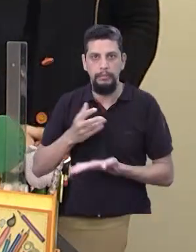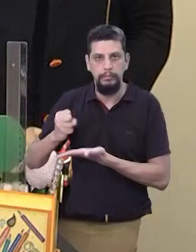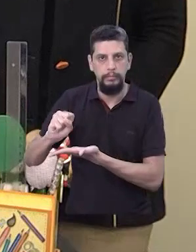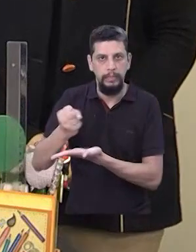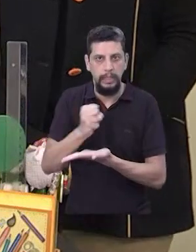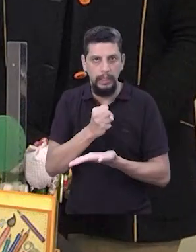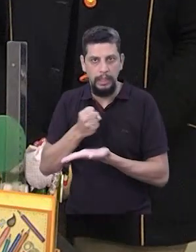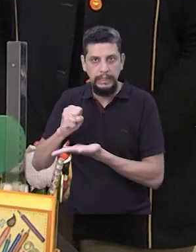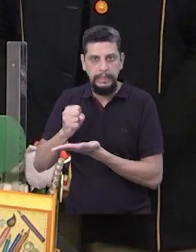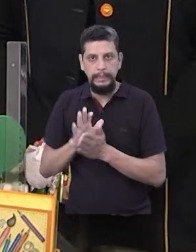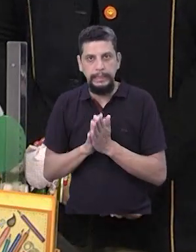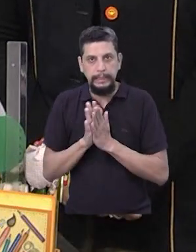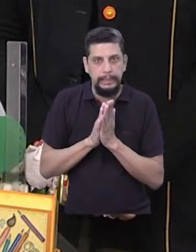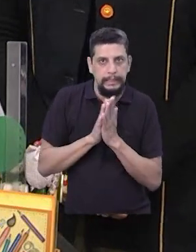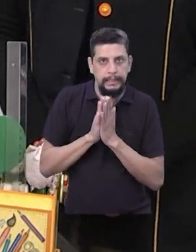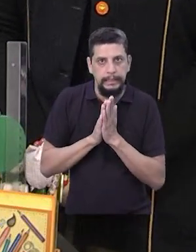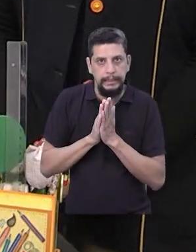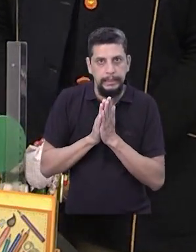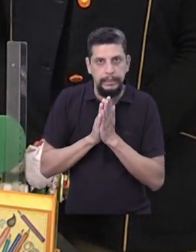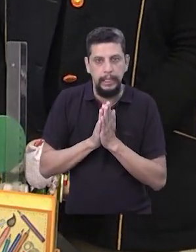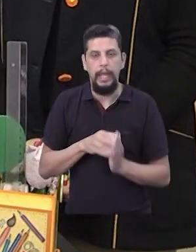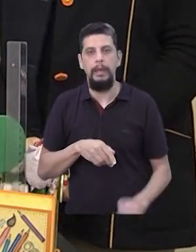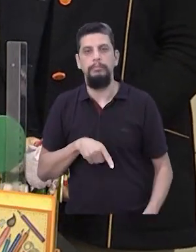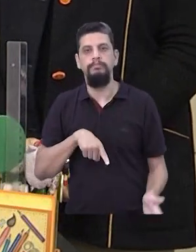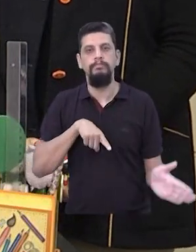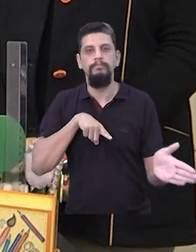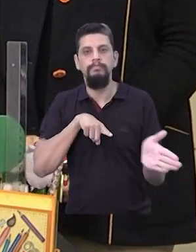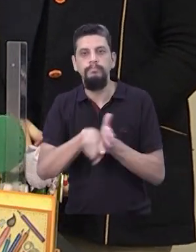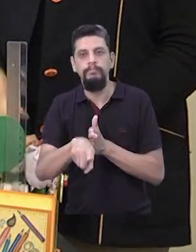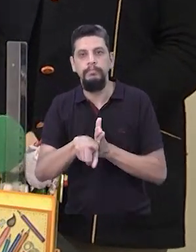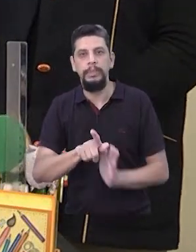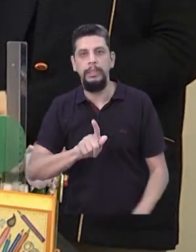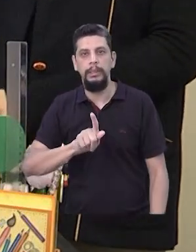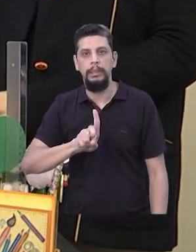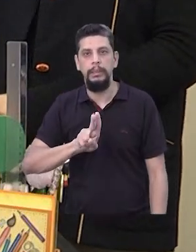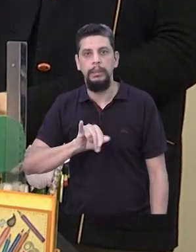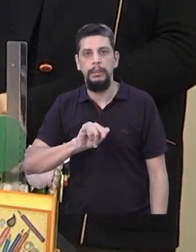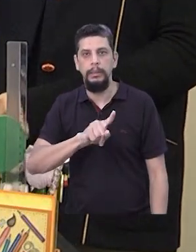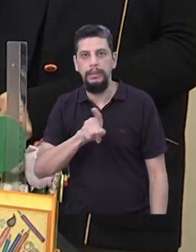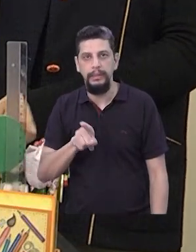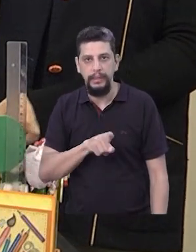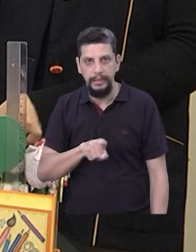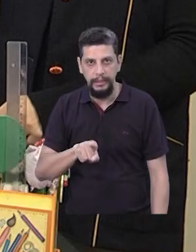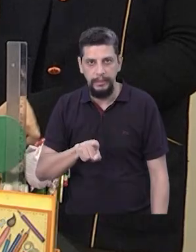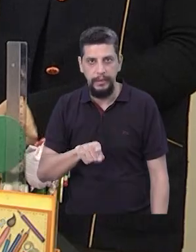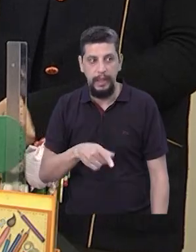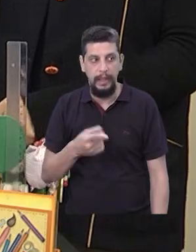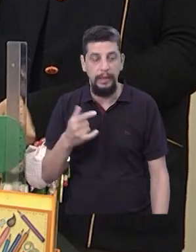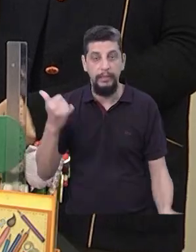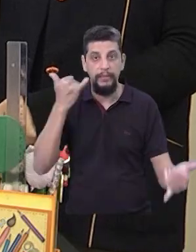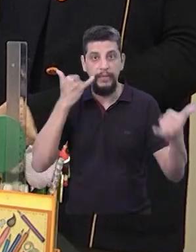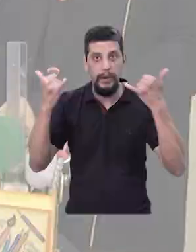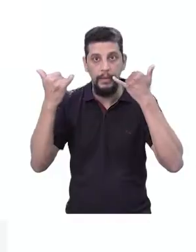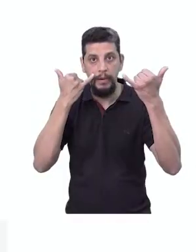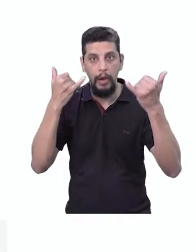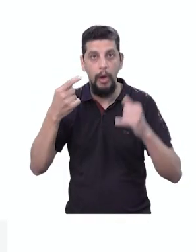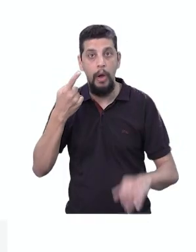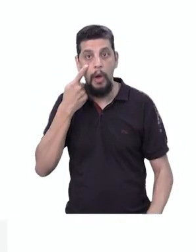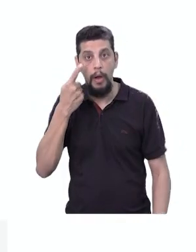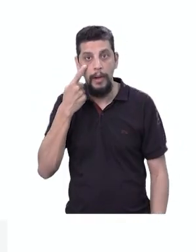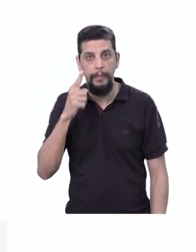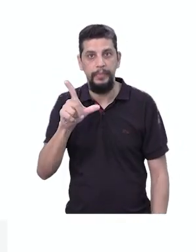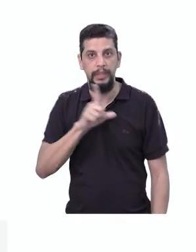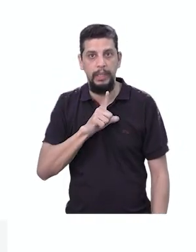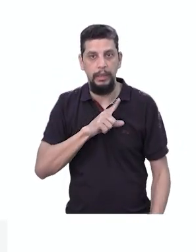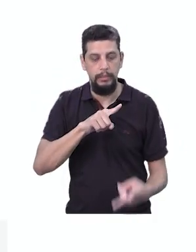um jogo. Jogo. Ai, ai, ai, é o nosso quiz. E com aquelas informações, isso, né? Isso mesmo. Vamos ver? Vamos.